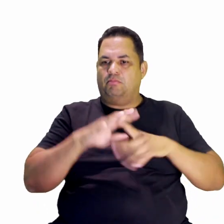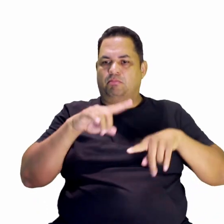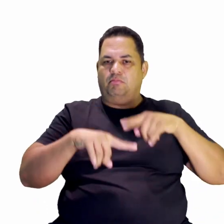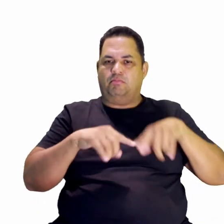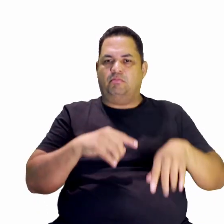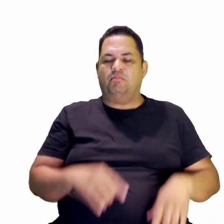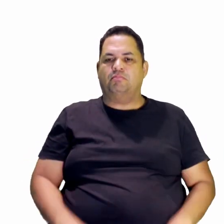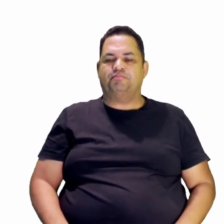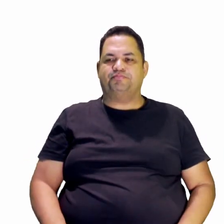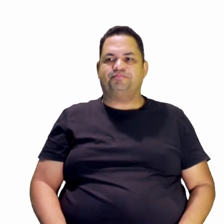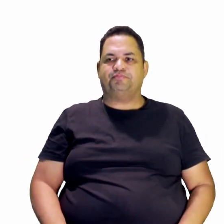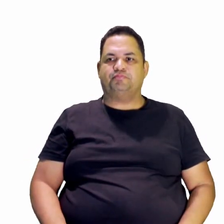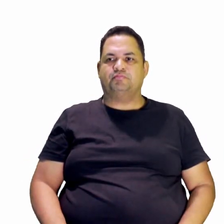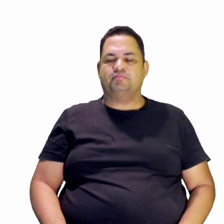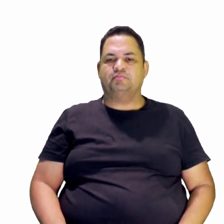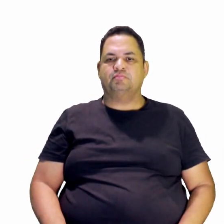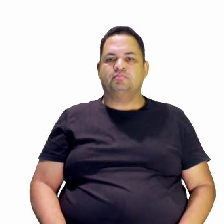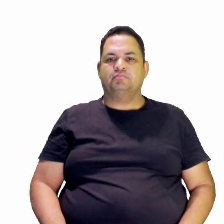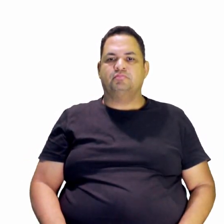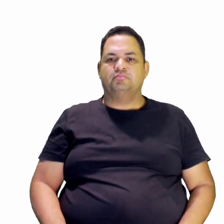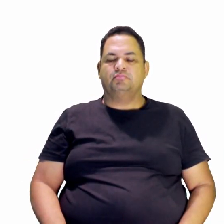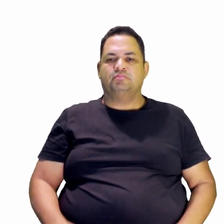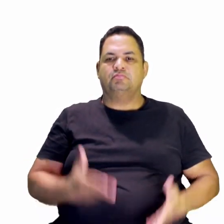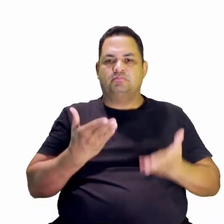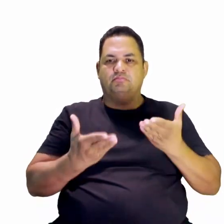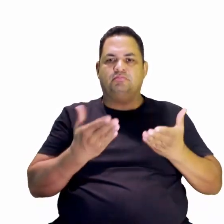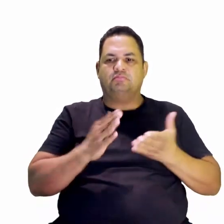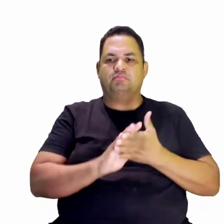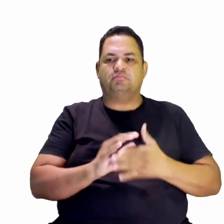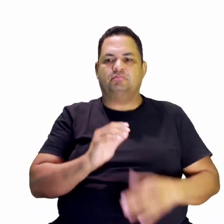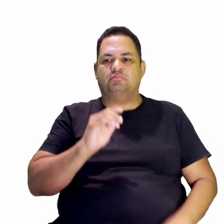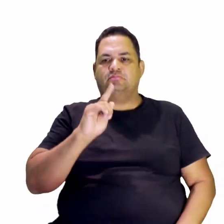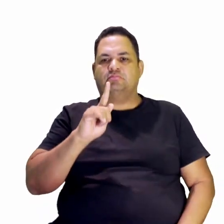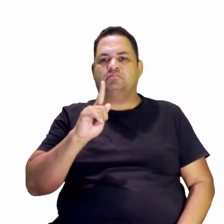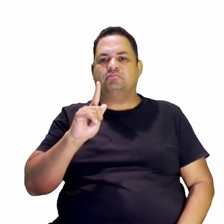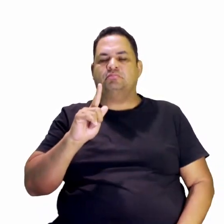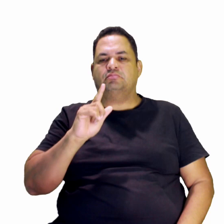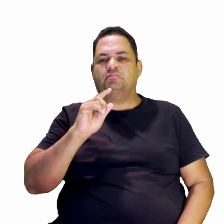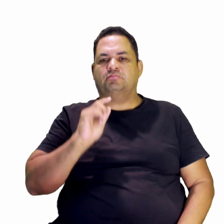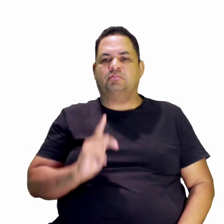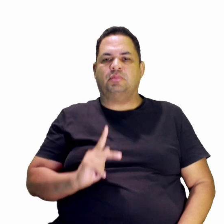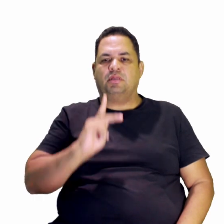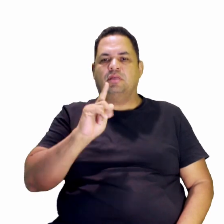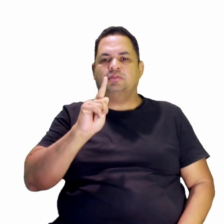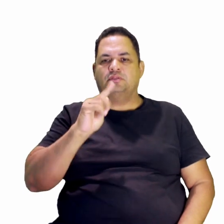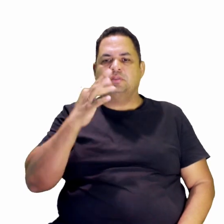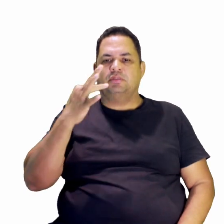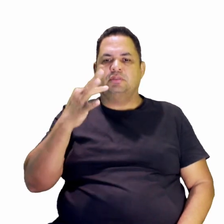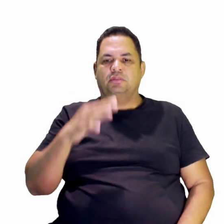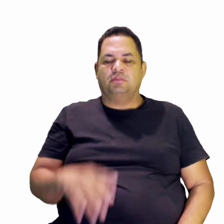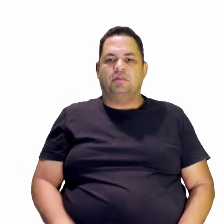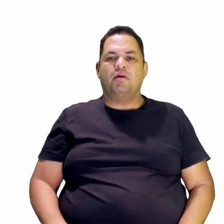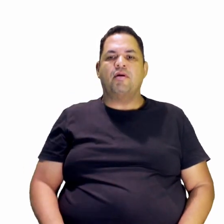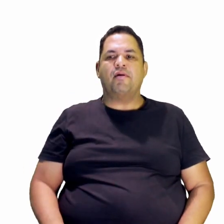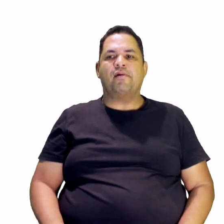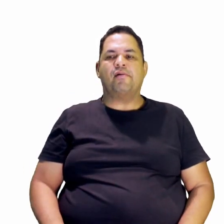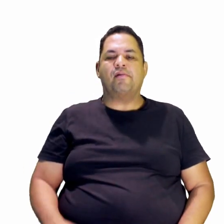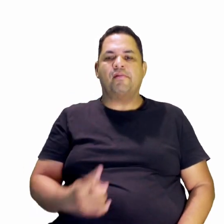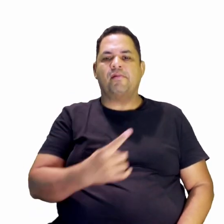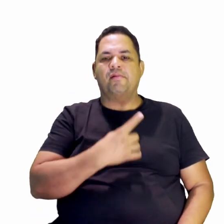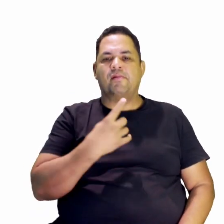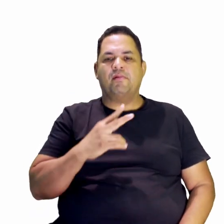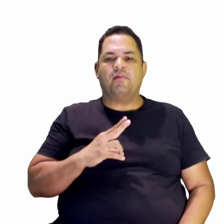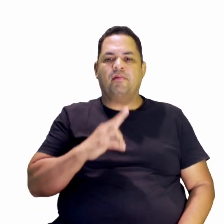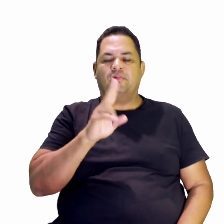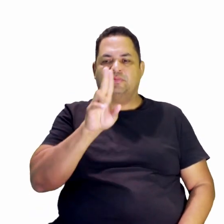Senão 8 kgf, né? O peso sendo 8 kgf, a massa é 8 kg. Mas lembre que aqui nós estamos com